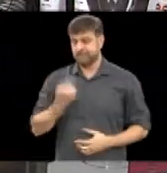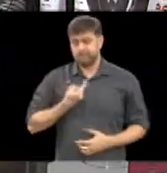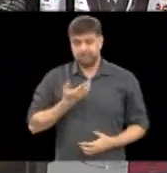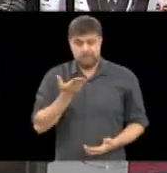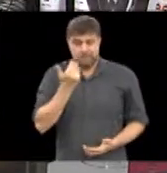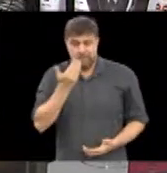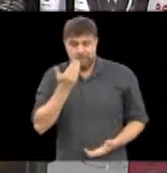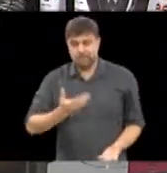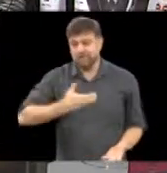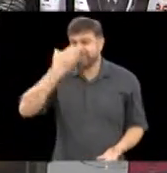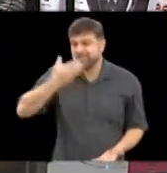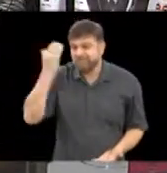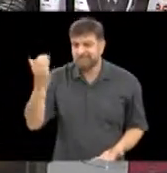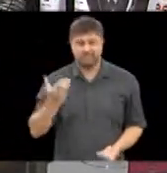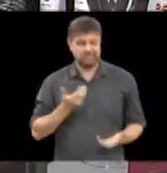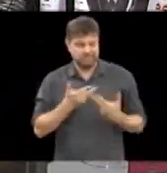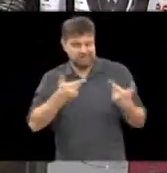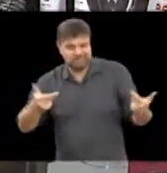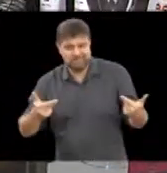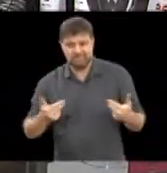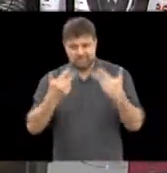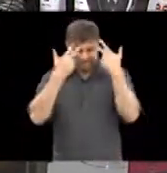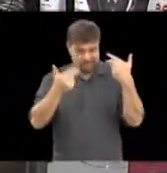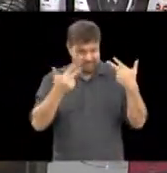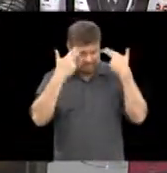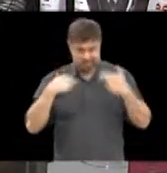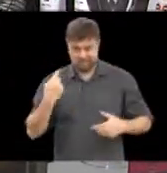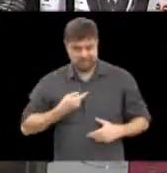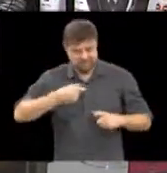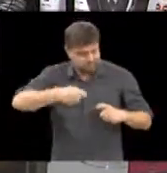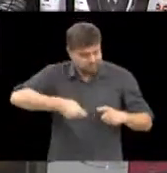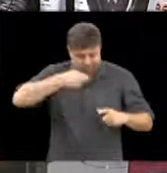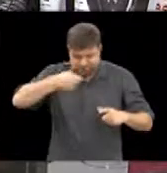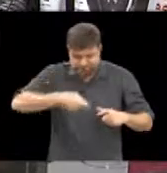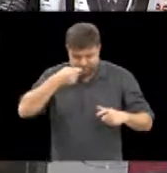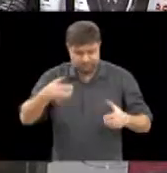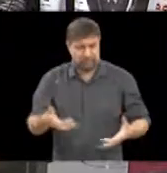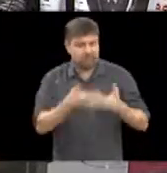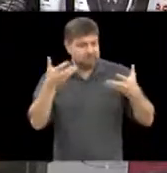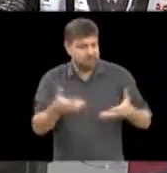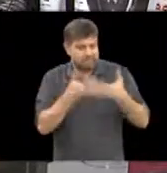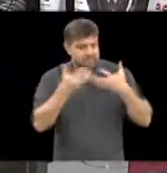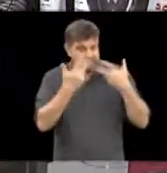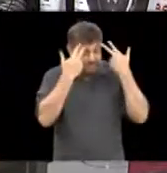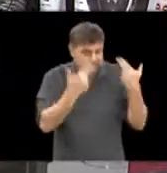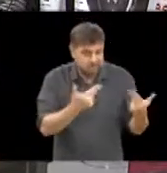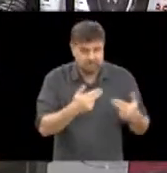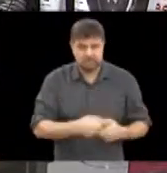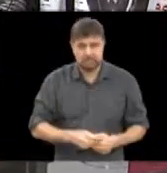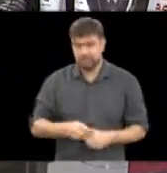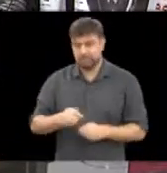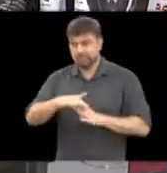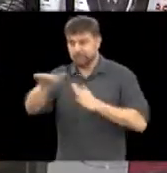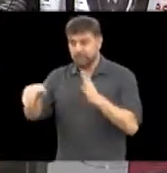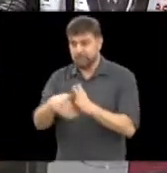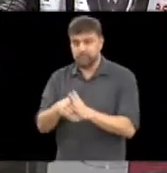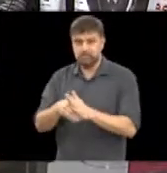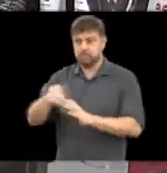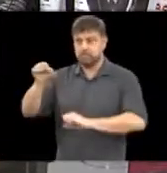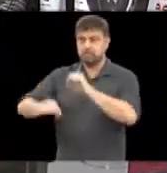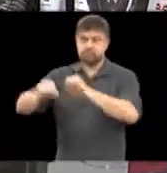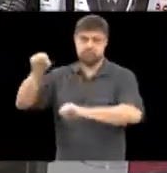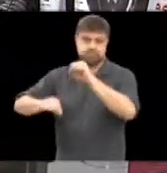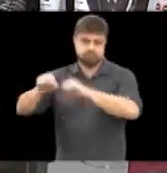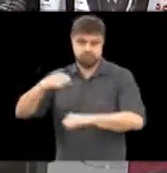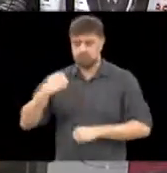gente no dia a dia a gente não está mais se alimentando de nada assim, coisa natural, entendeu? Então